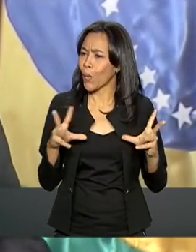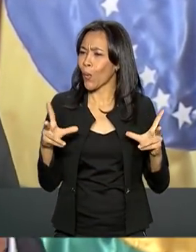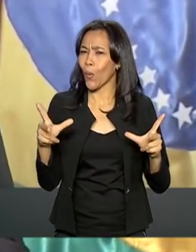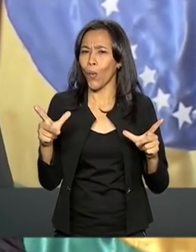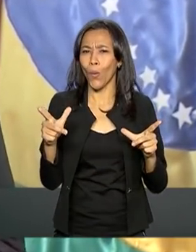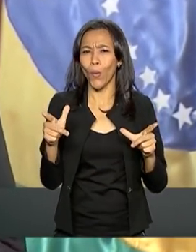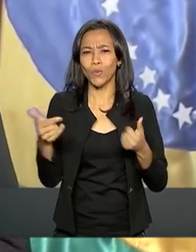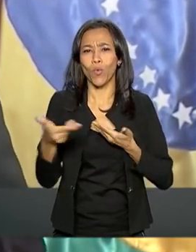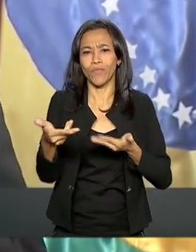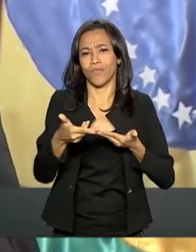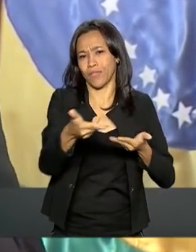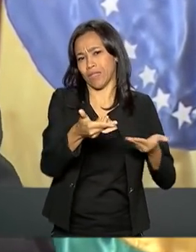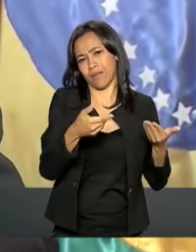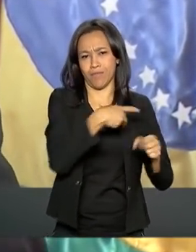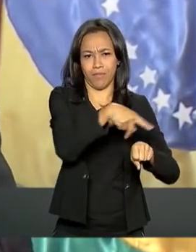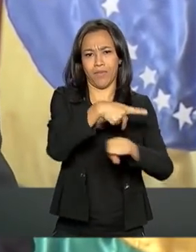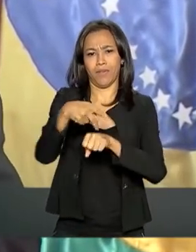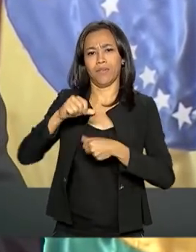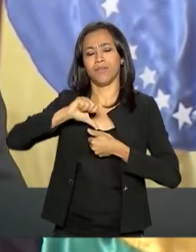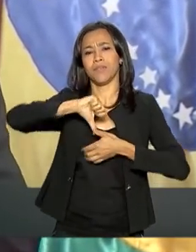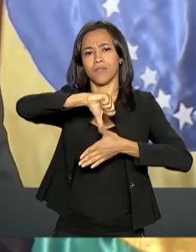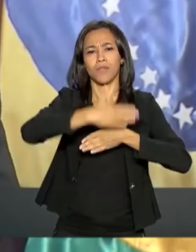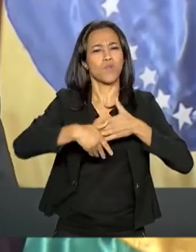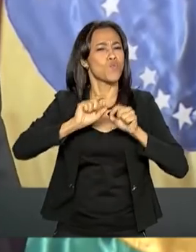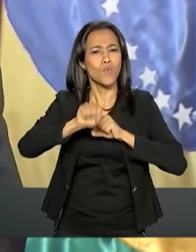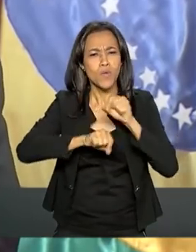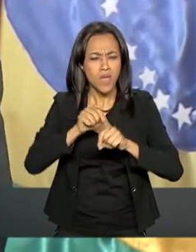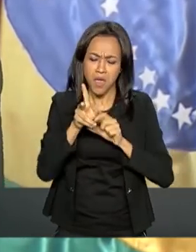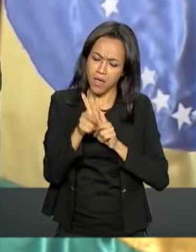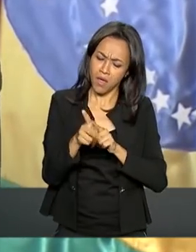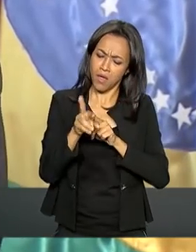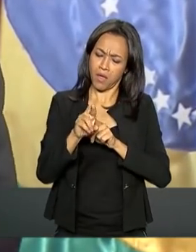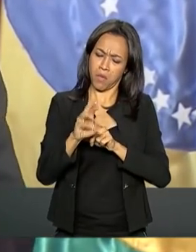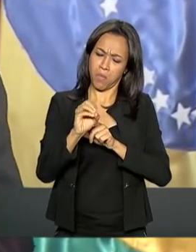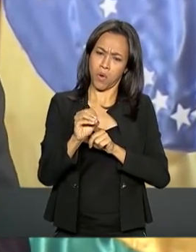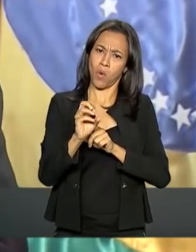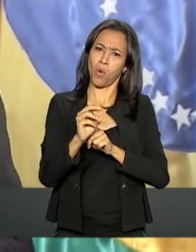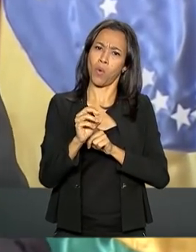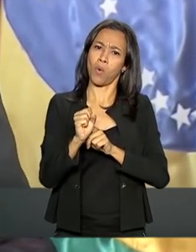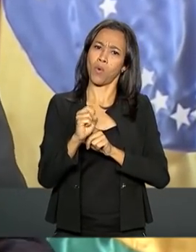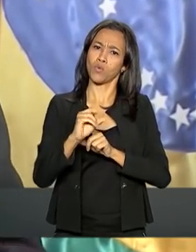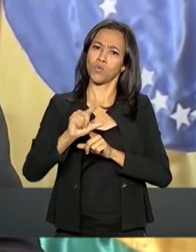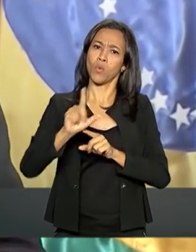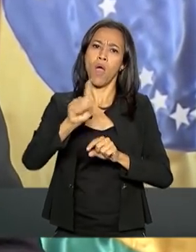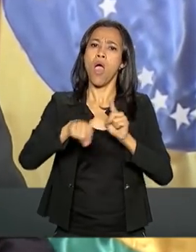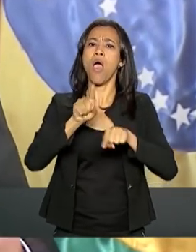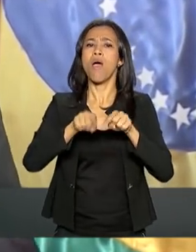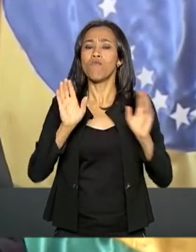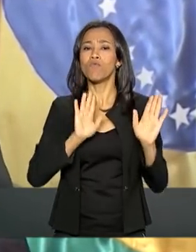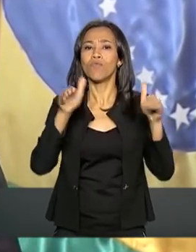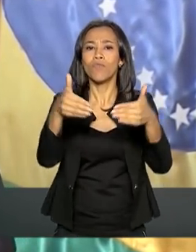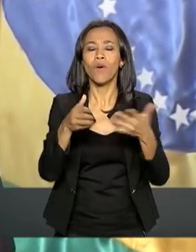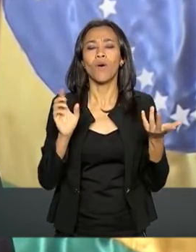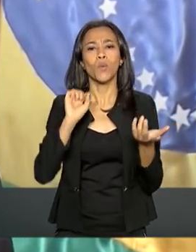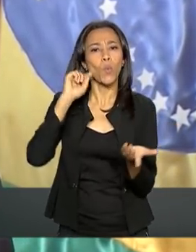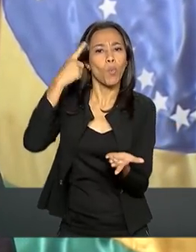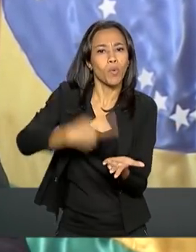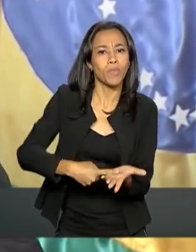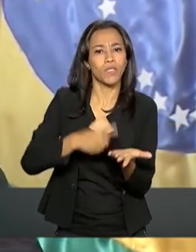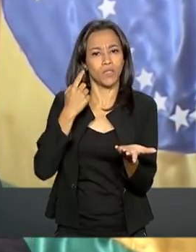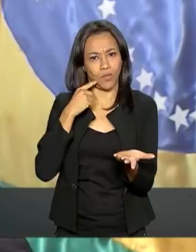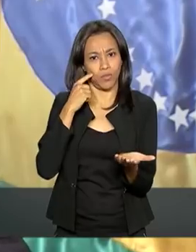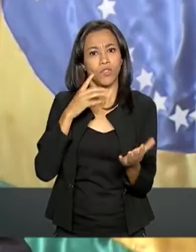países da América do Sul. O PROSUL é um fórum, é uma instância de diálogo, de colaboração, de acordo, de entendimentos e